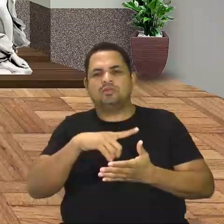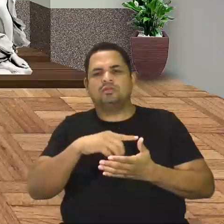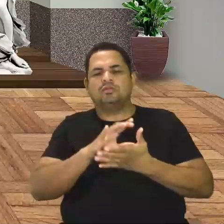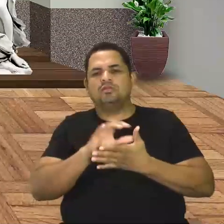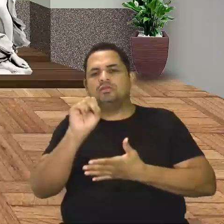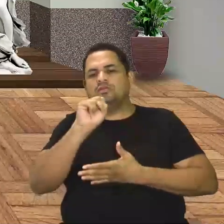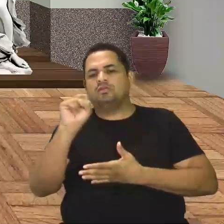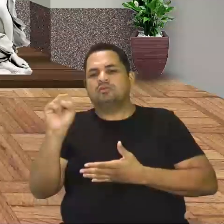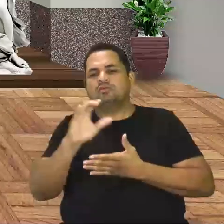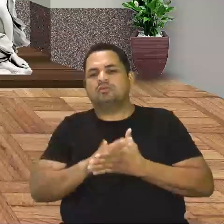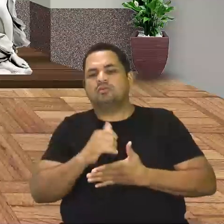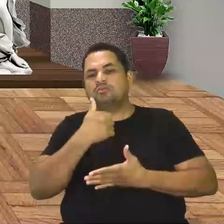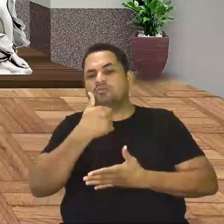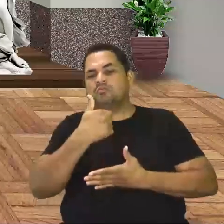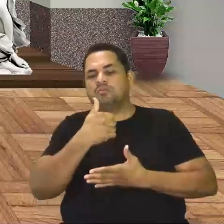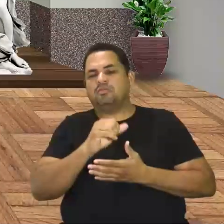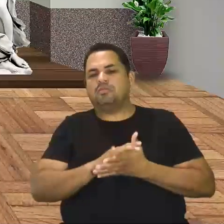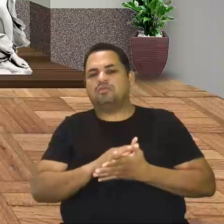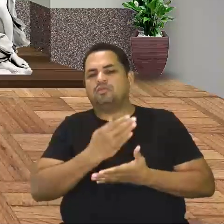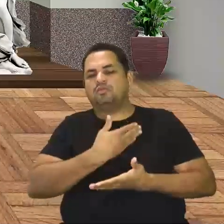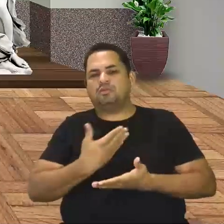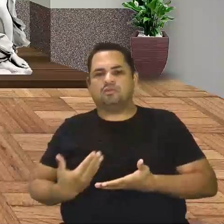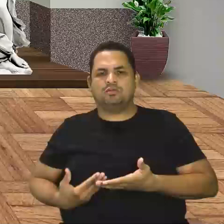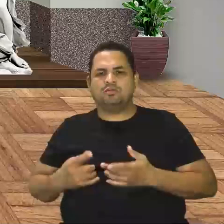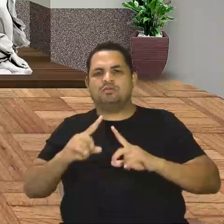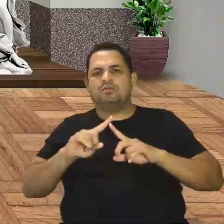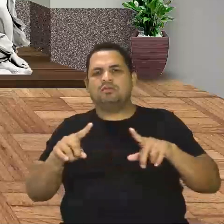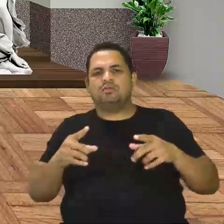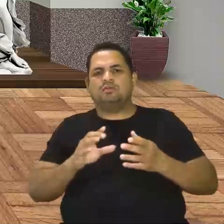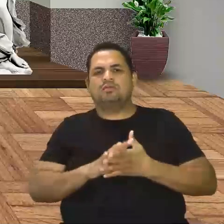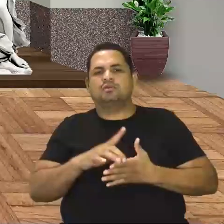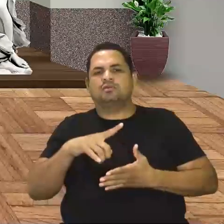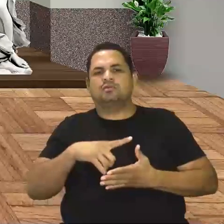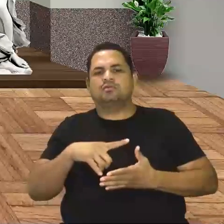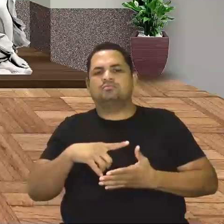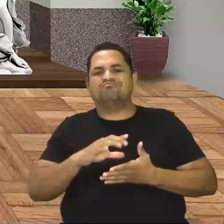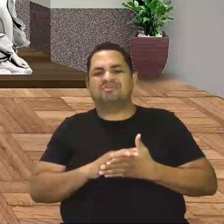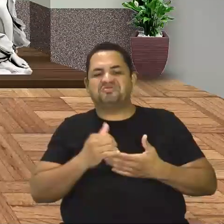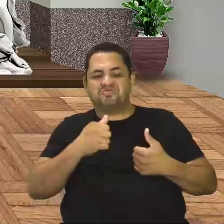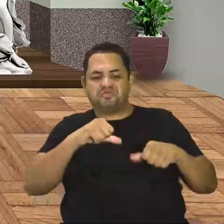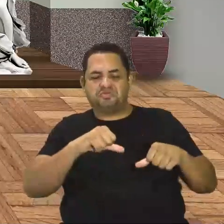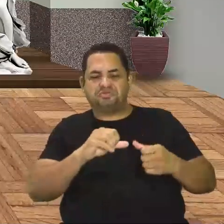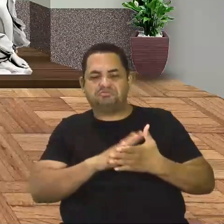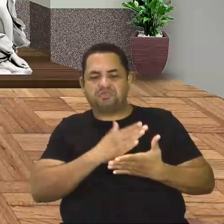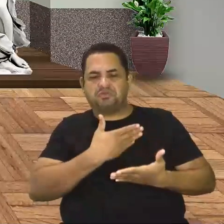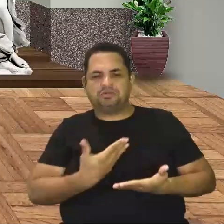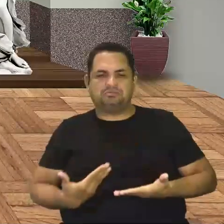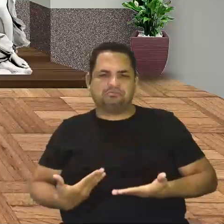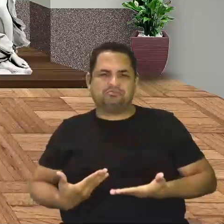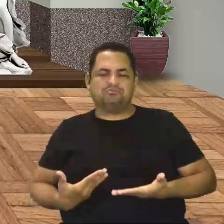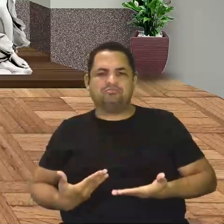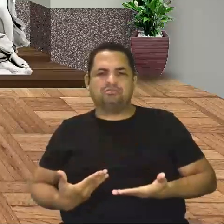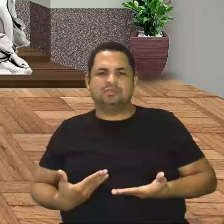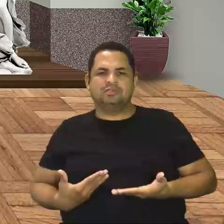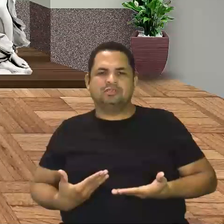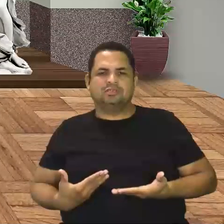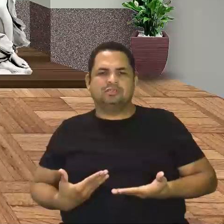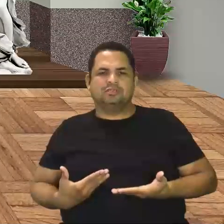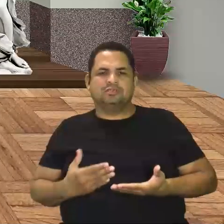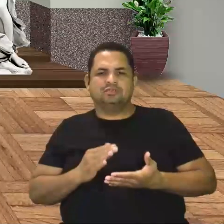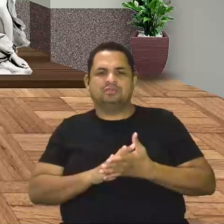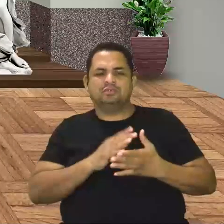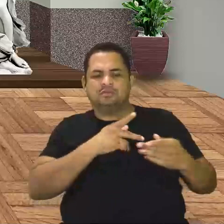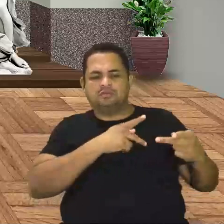88, que foi um lado positivo do seu governo. Mas nós temos um lado negativo do seu governo, que foram